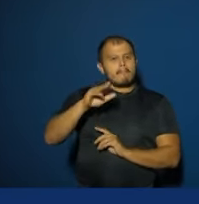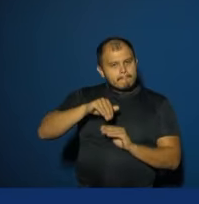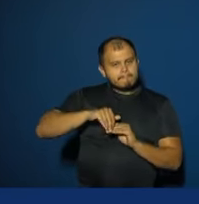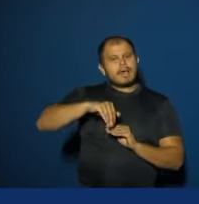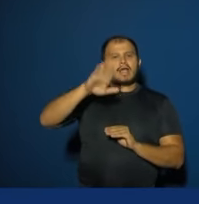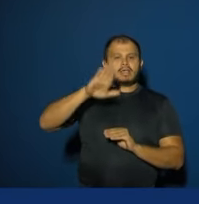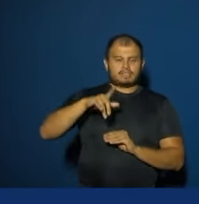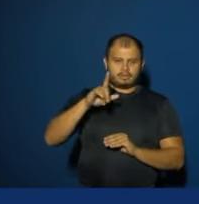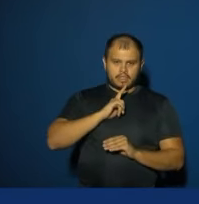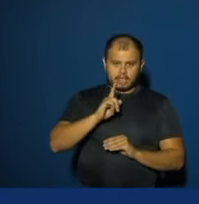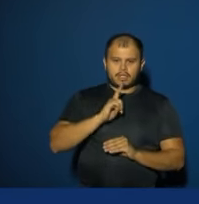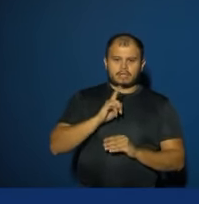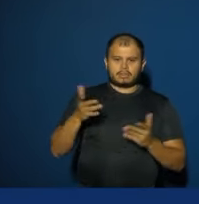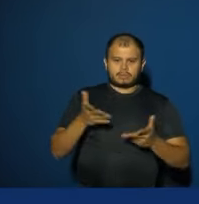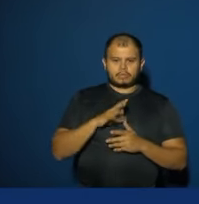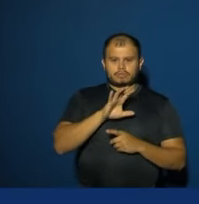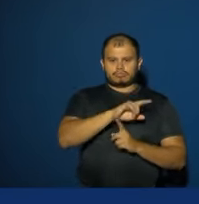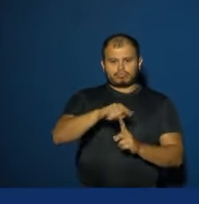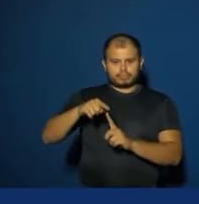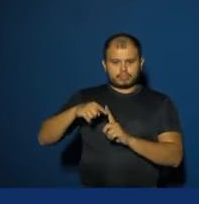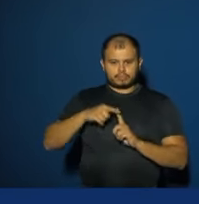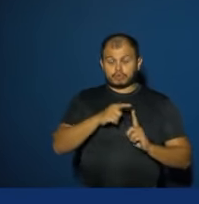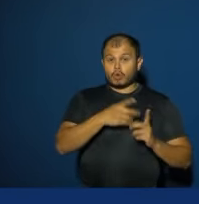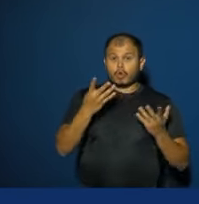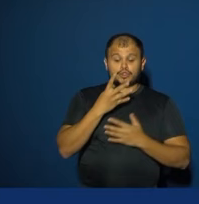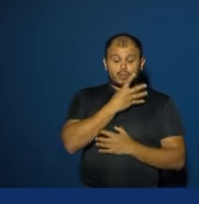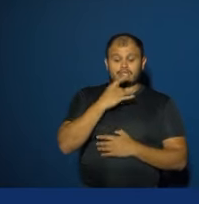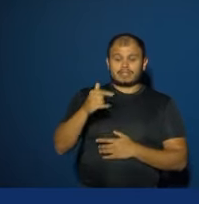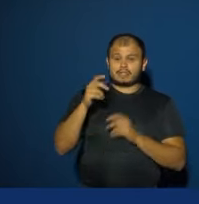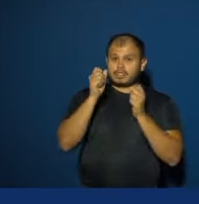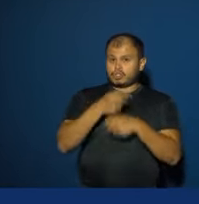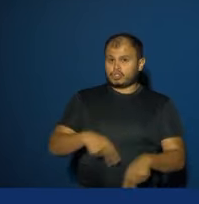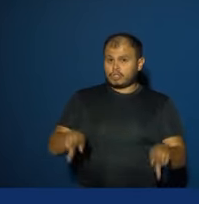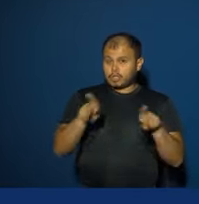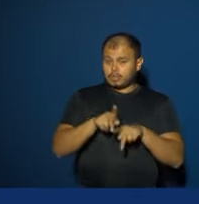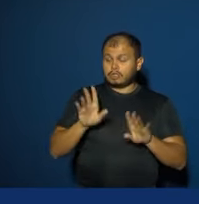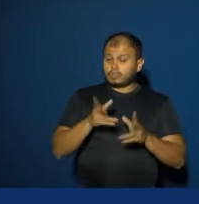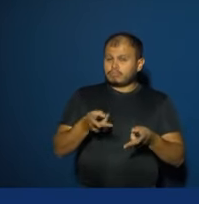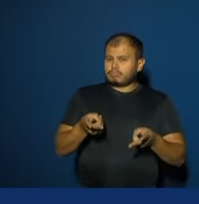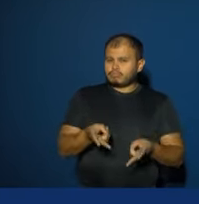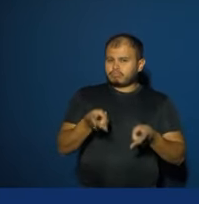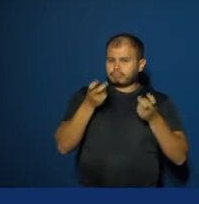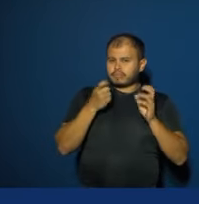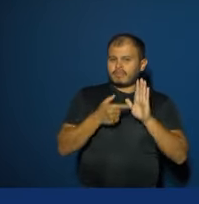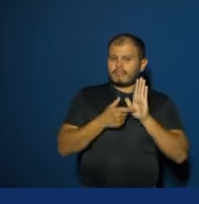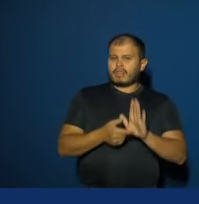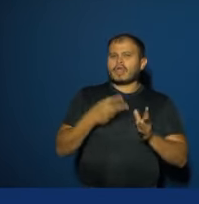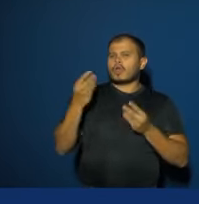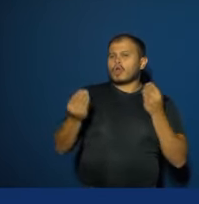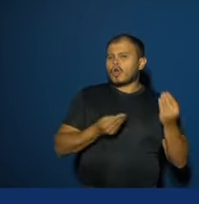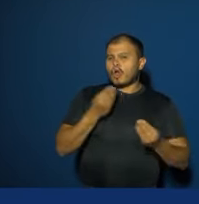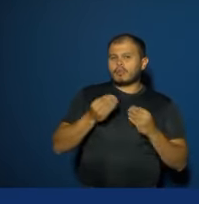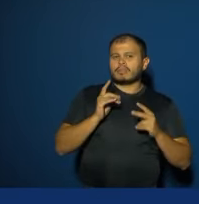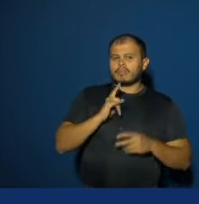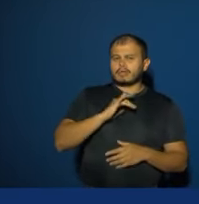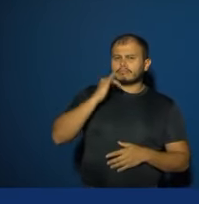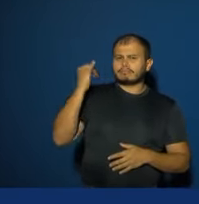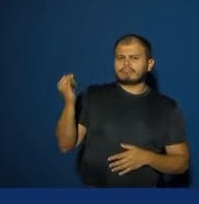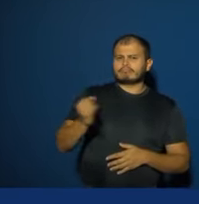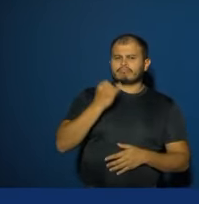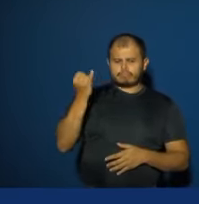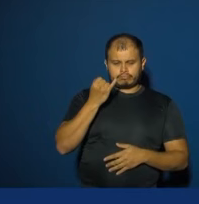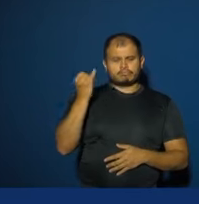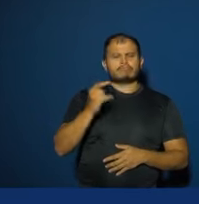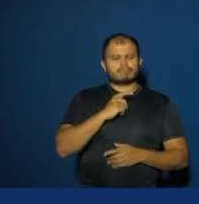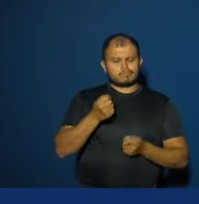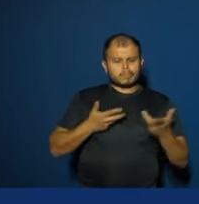desse tipo eh num portfólio de 47 shoppings vai então assim já mostra o o quanto é importante alito n é de Alto trânsito e de